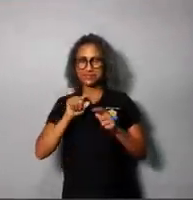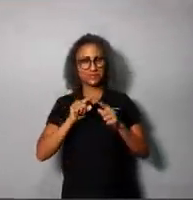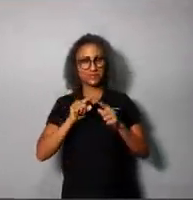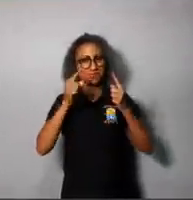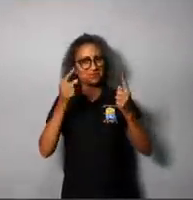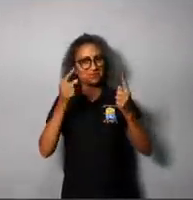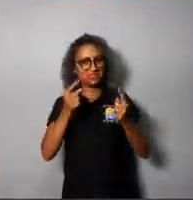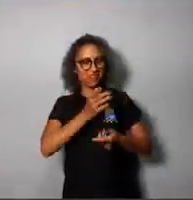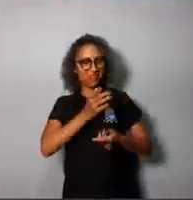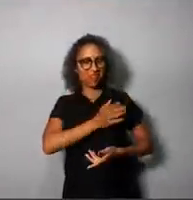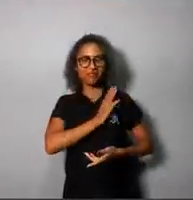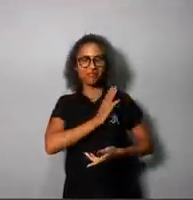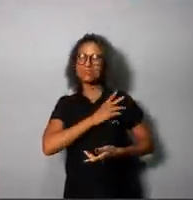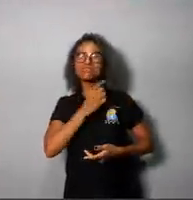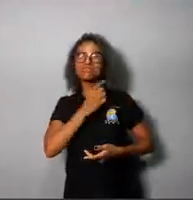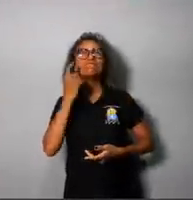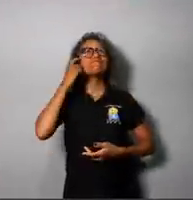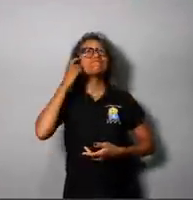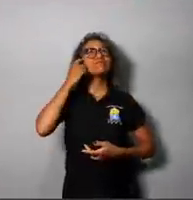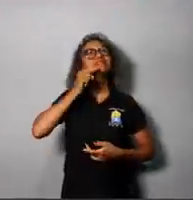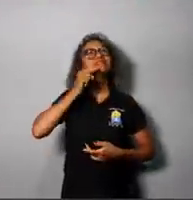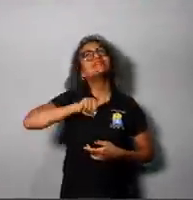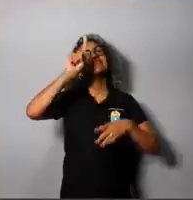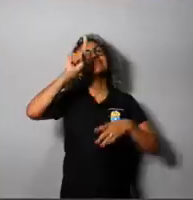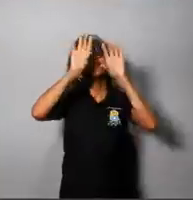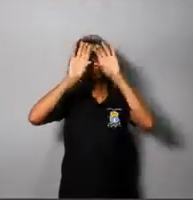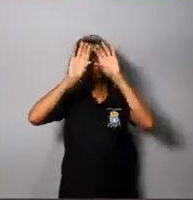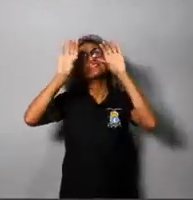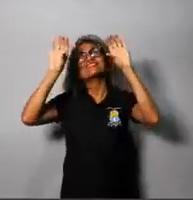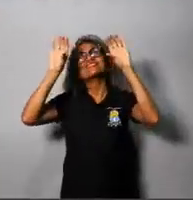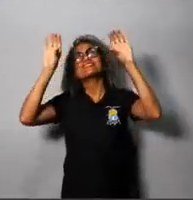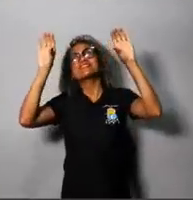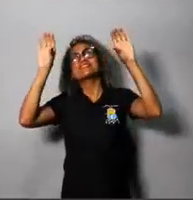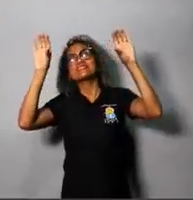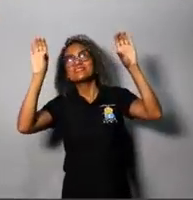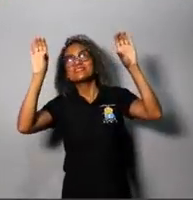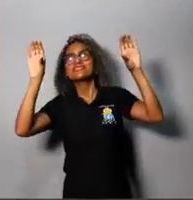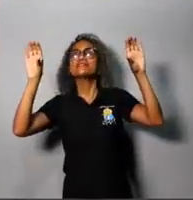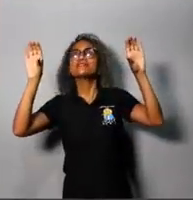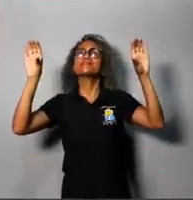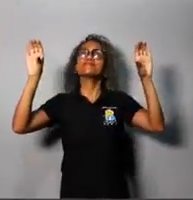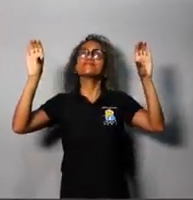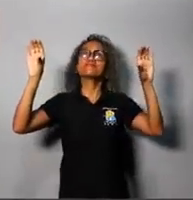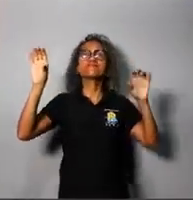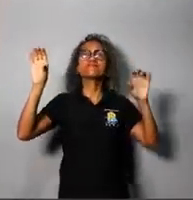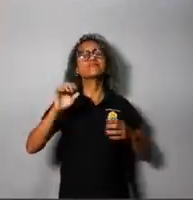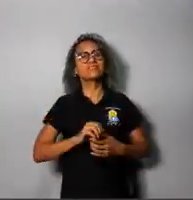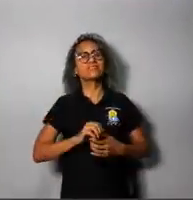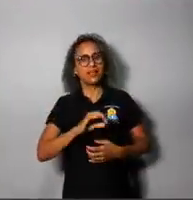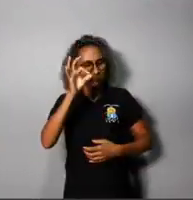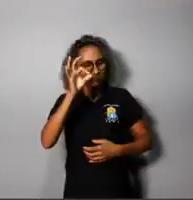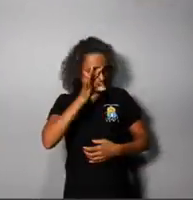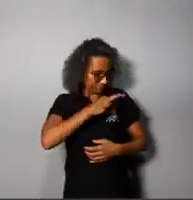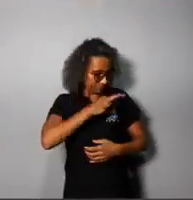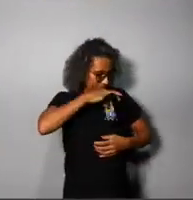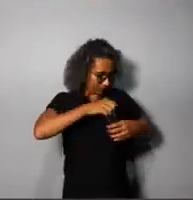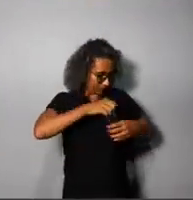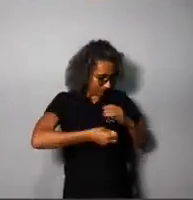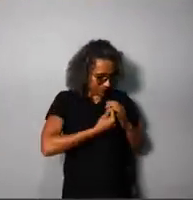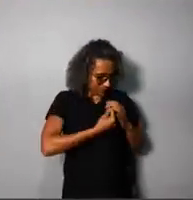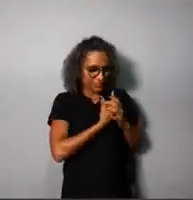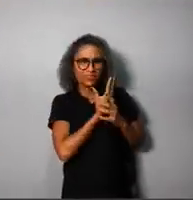céu, e a semente que brota é um germe de